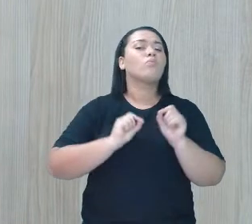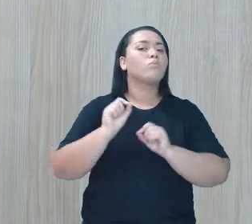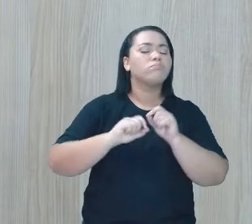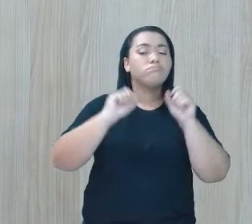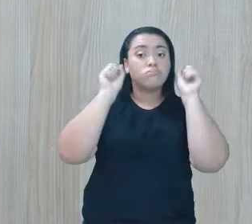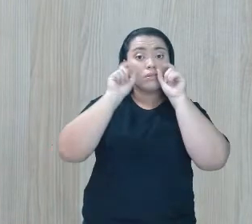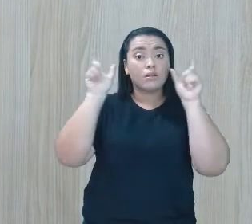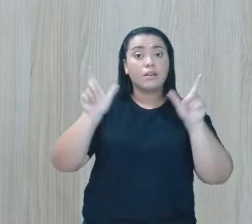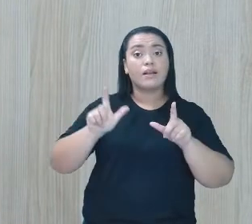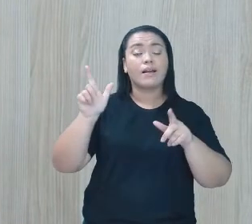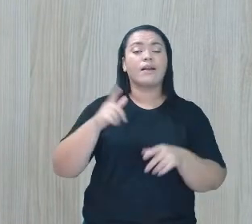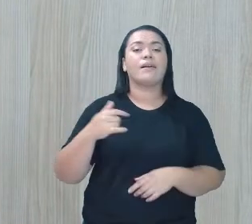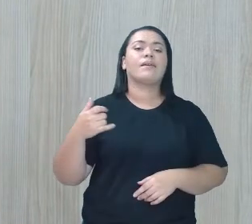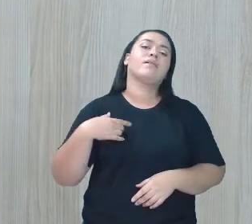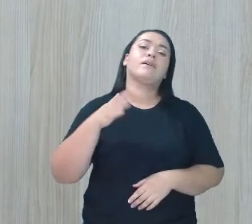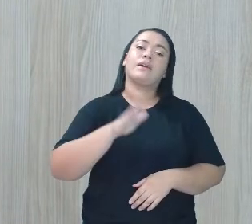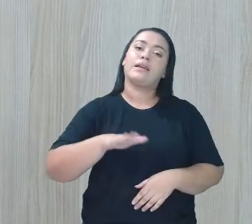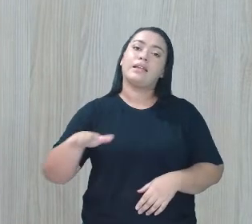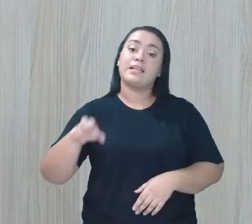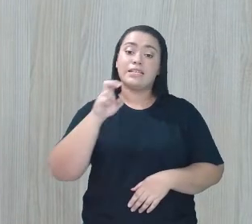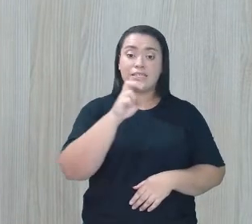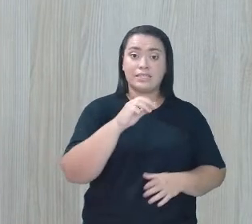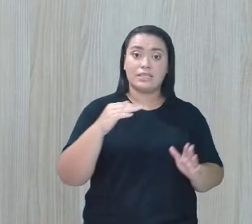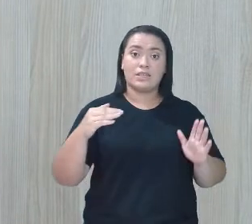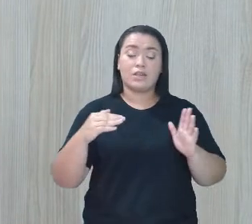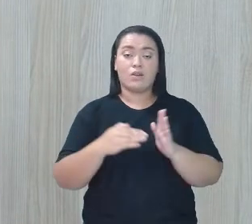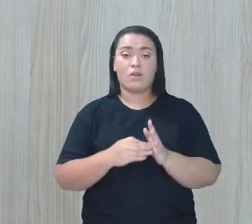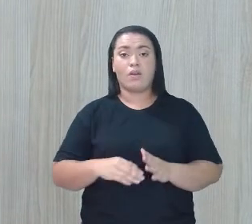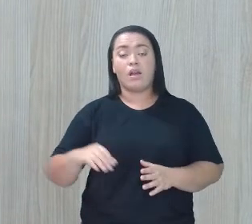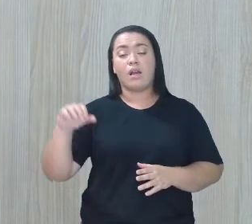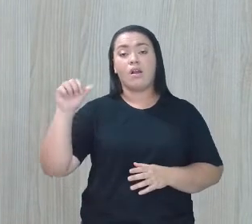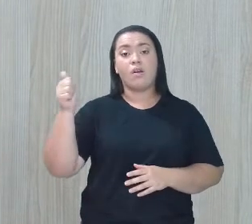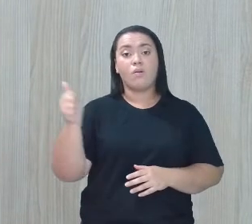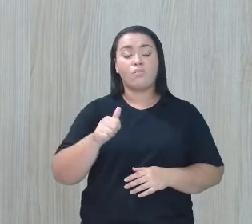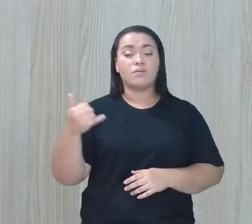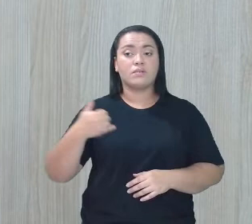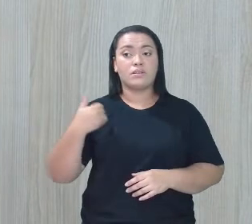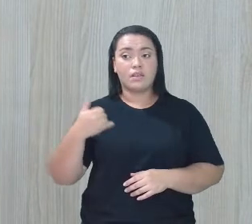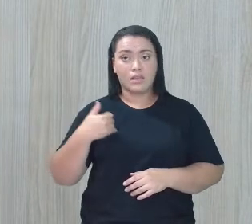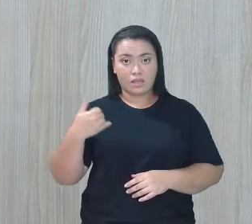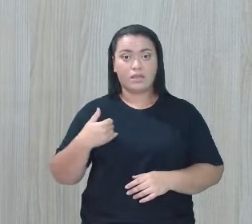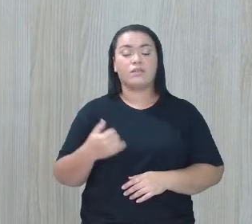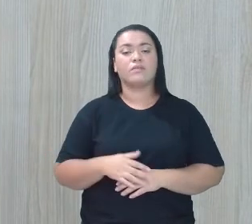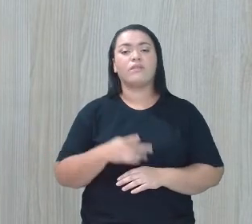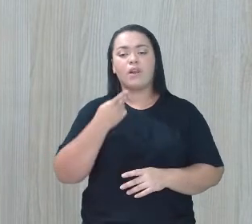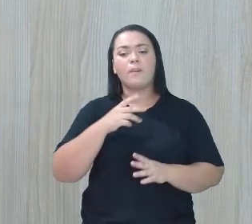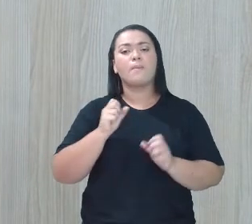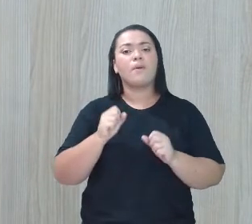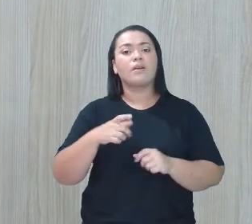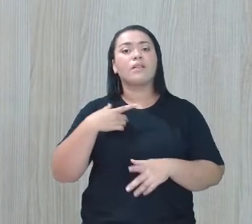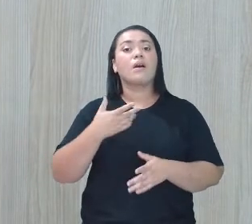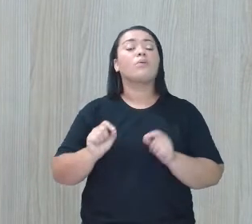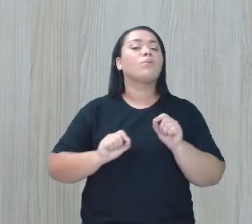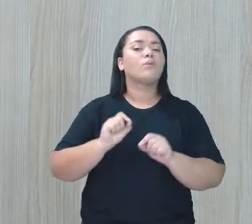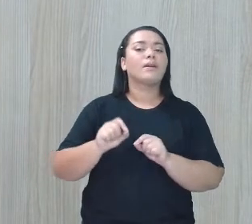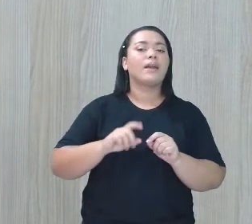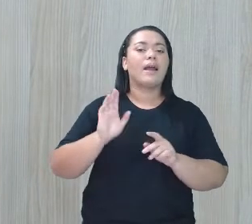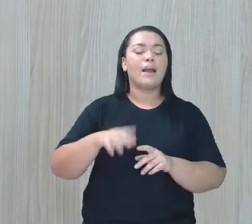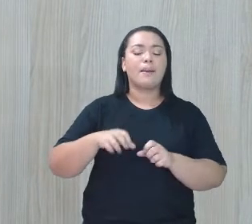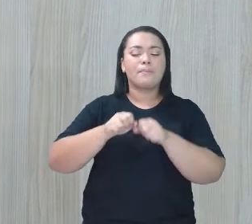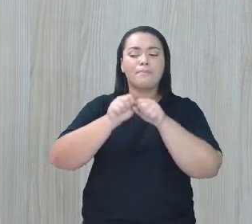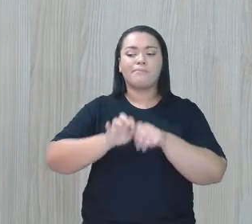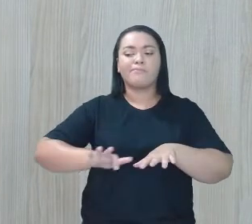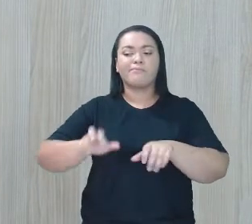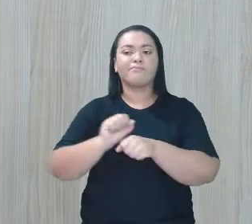as crianças já de 5 a 11 anos que já podem se vacinar. Vimos que ela foi erradicada, normalmente está atingindo mais